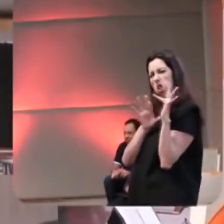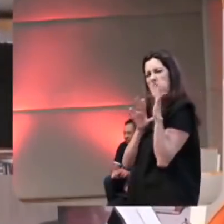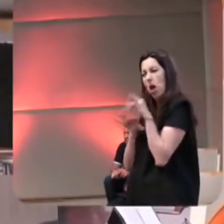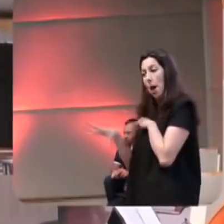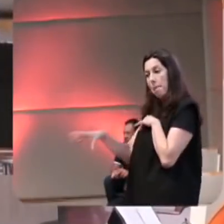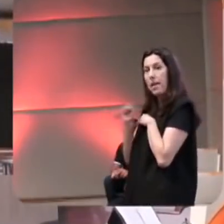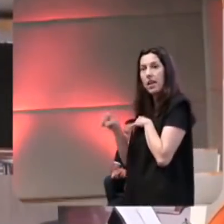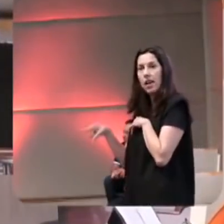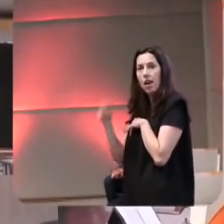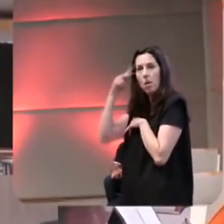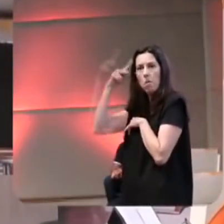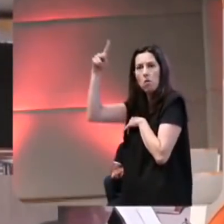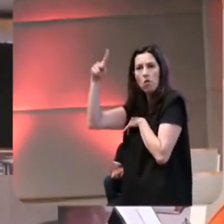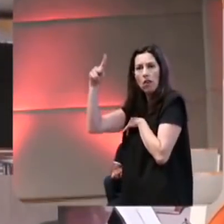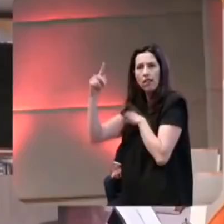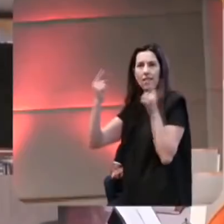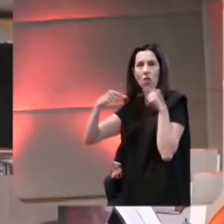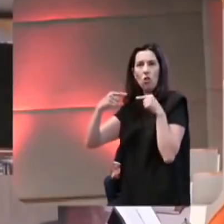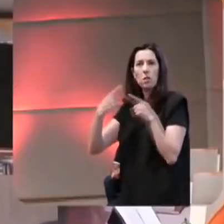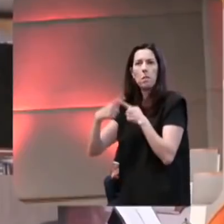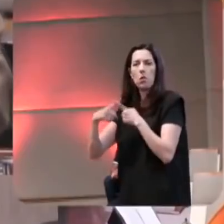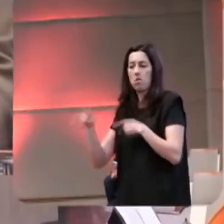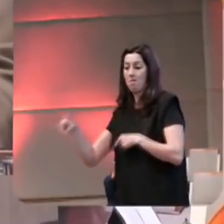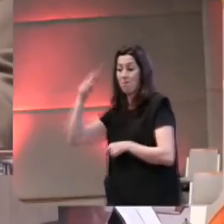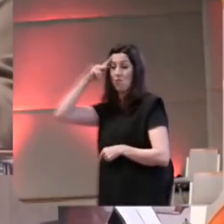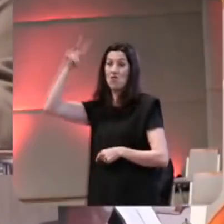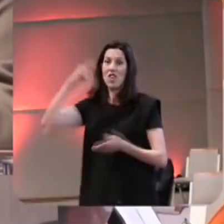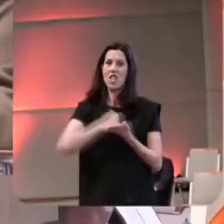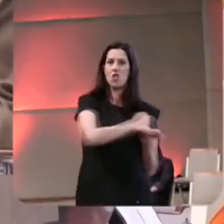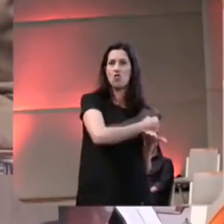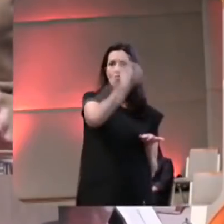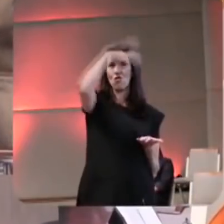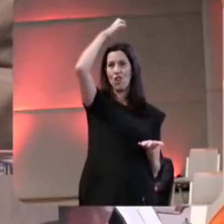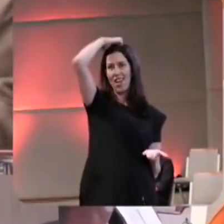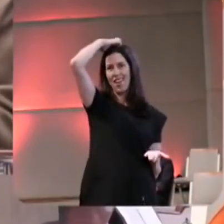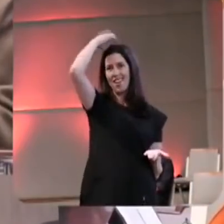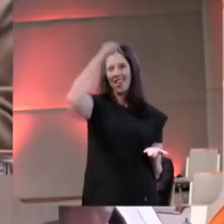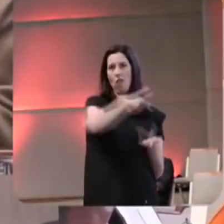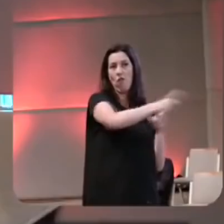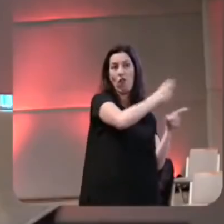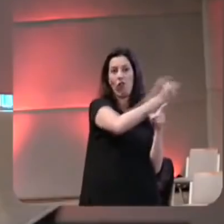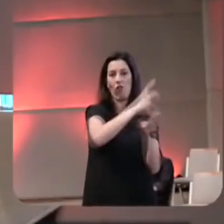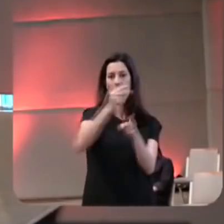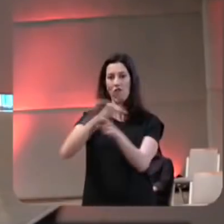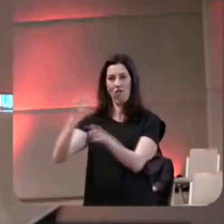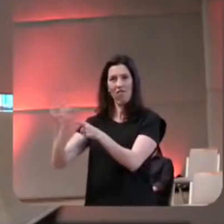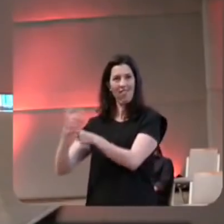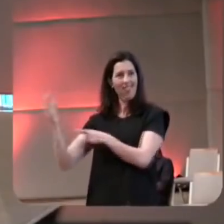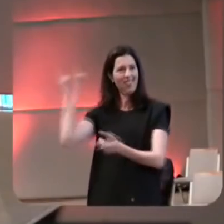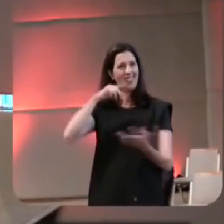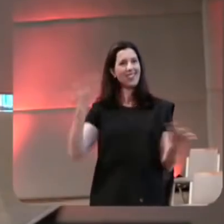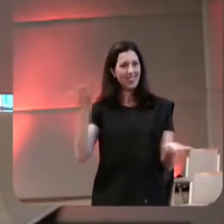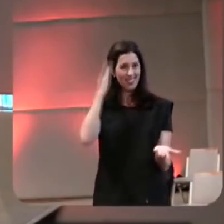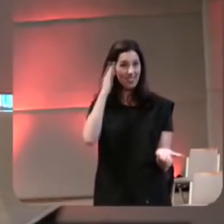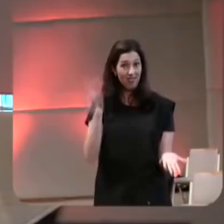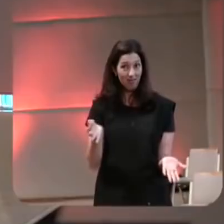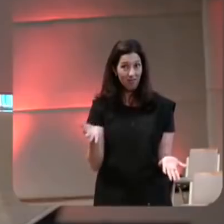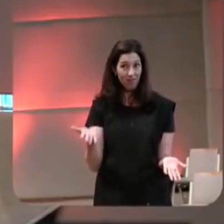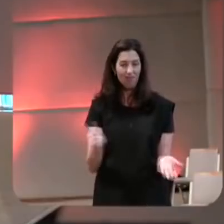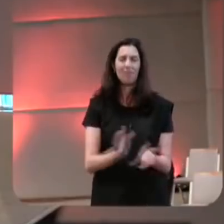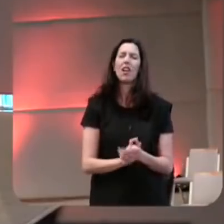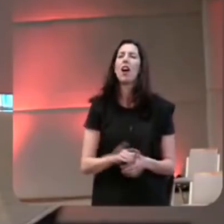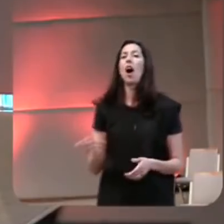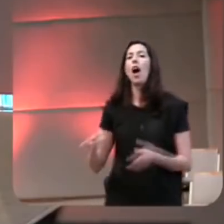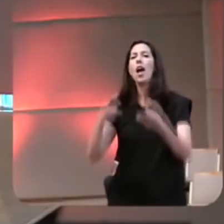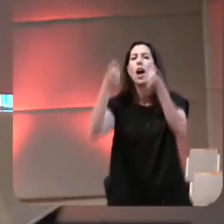E eu queria hoje parar para pensar aqui em algumas lições que esse texto nos ensina sobre cegueira